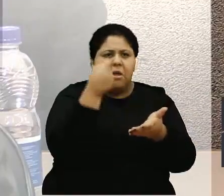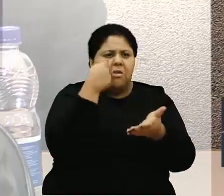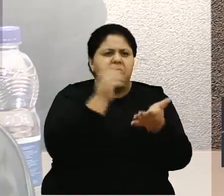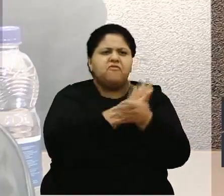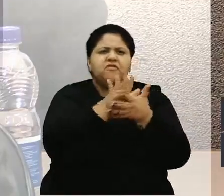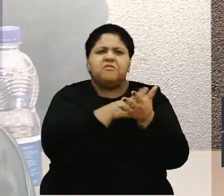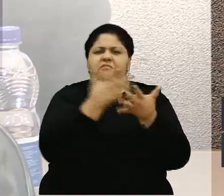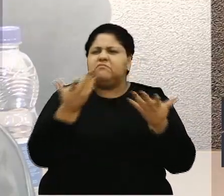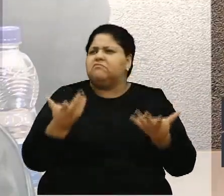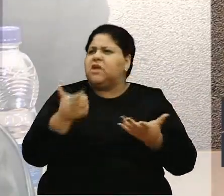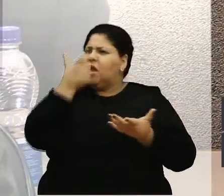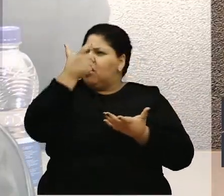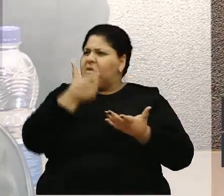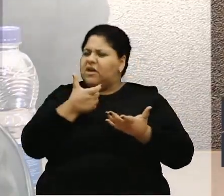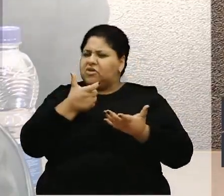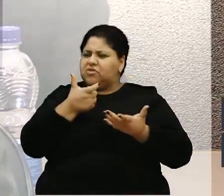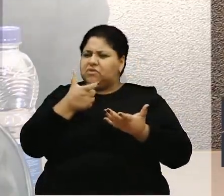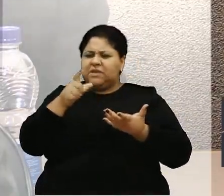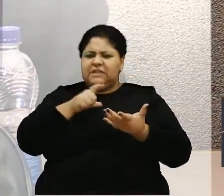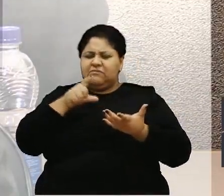parece que não existe interesse